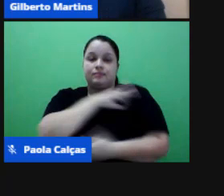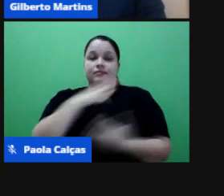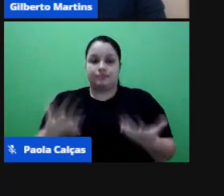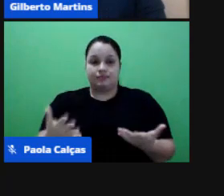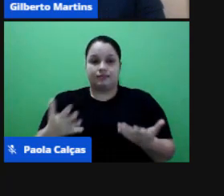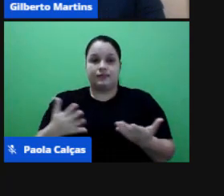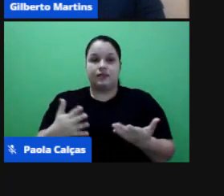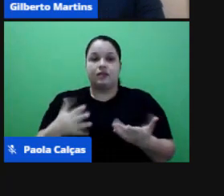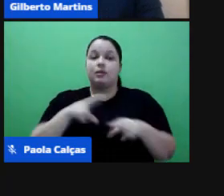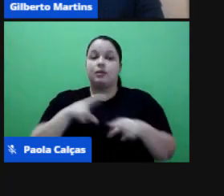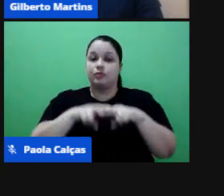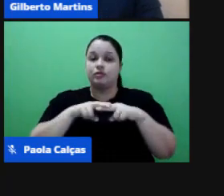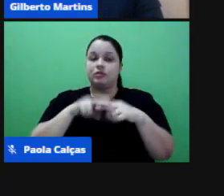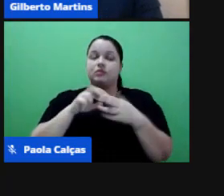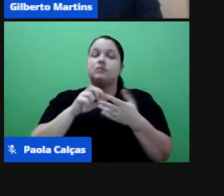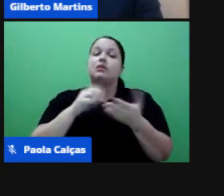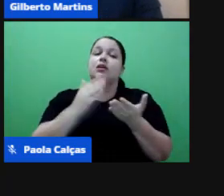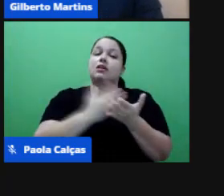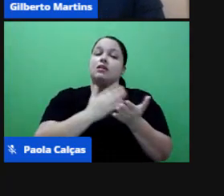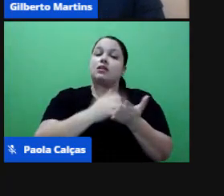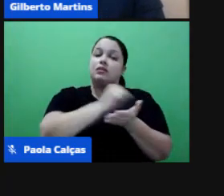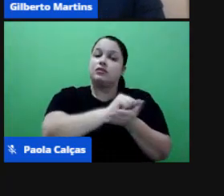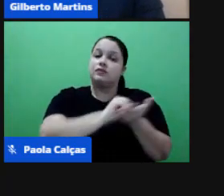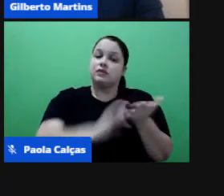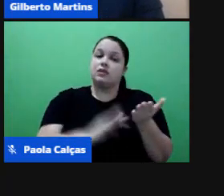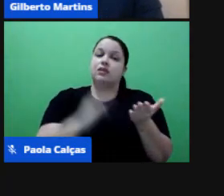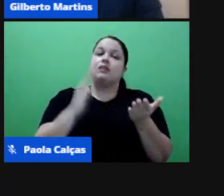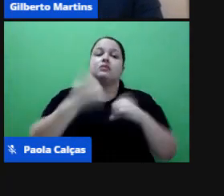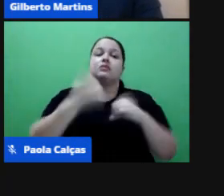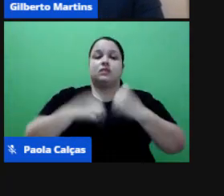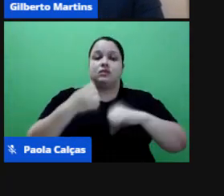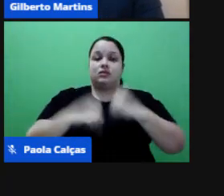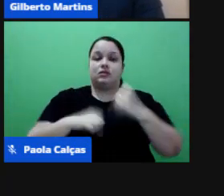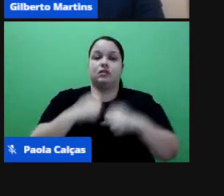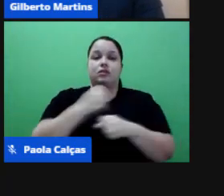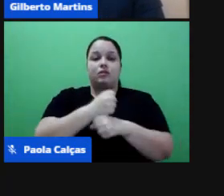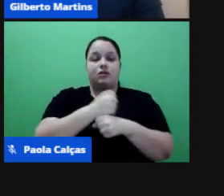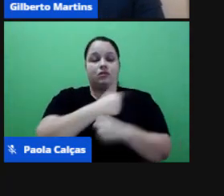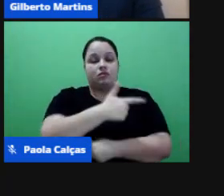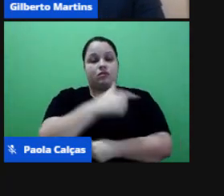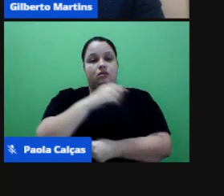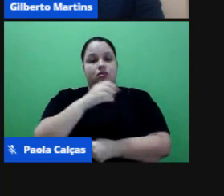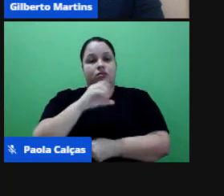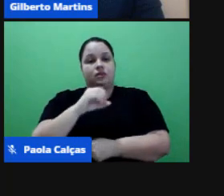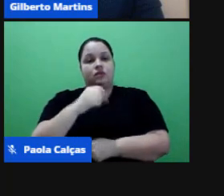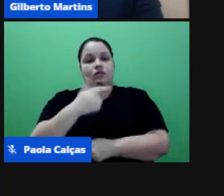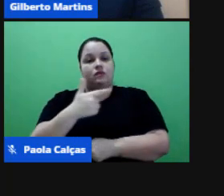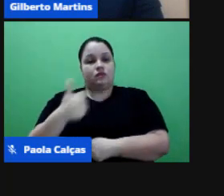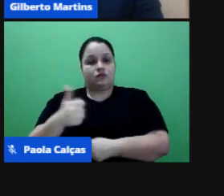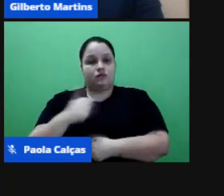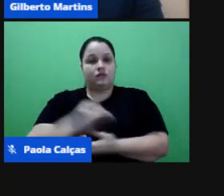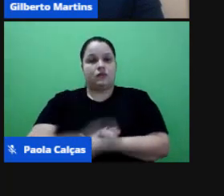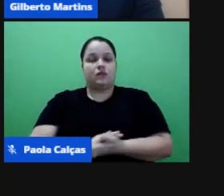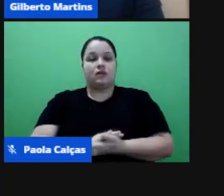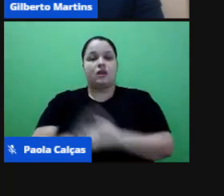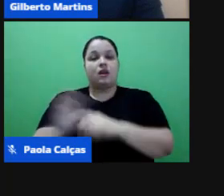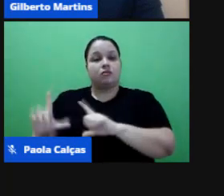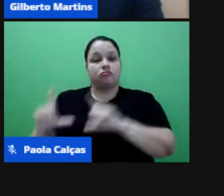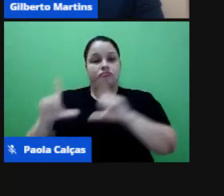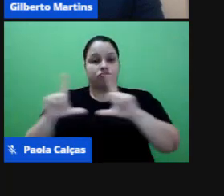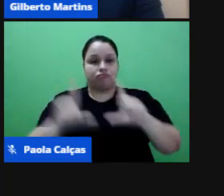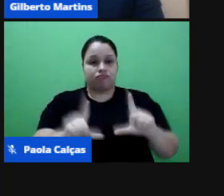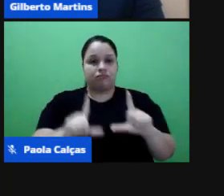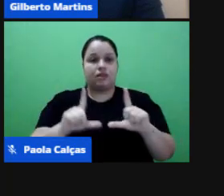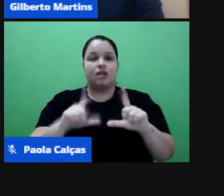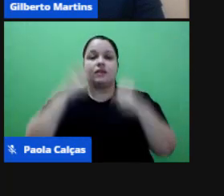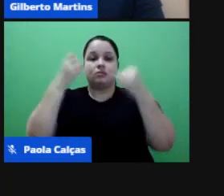do caderno de atividades diagnóstico para o ano 2021. Vamos ao próximo slide, onde a gente vai estar falando